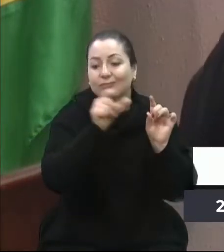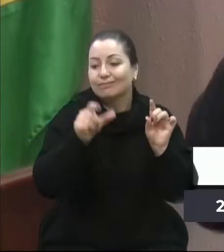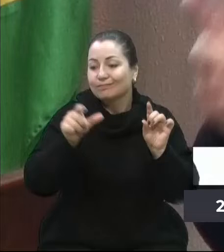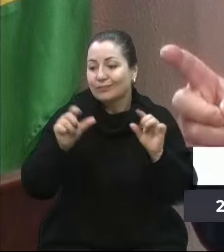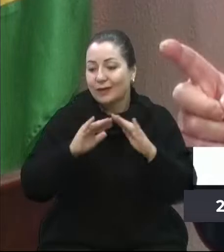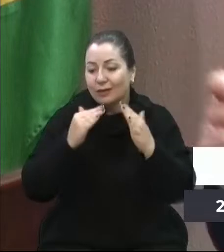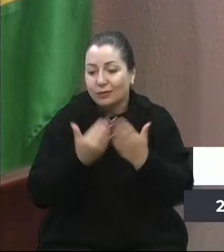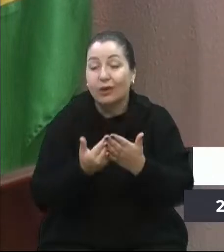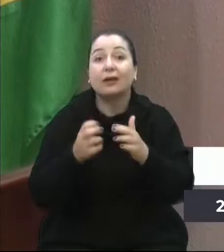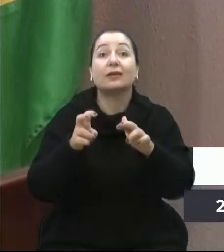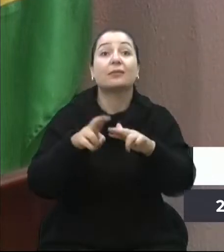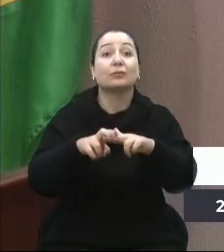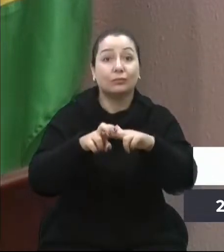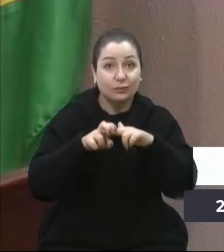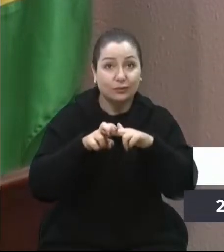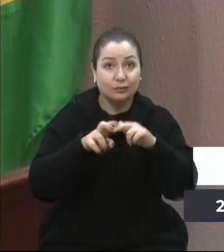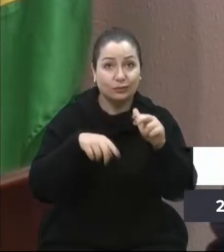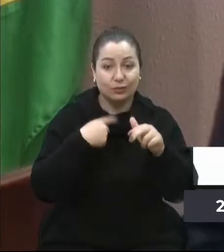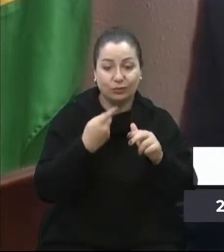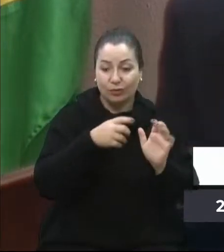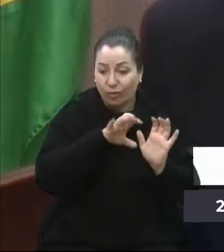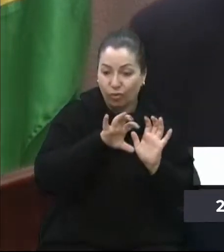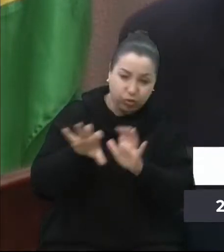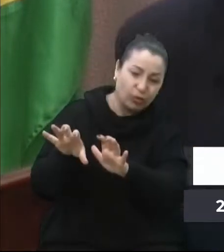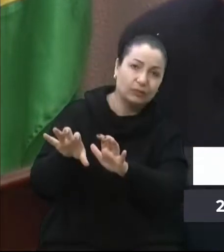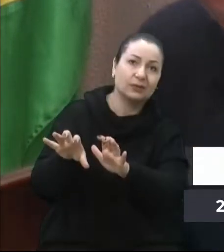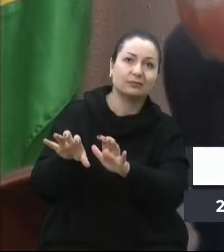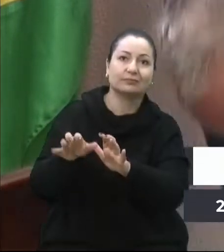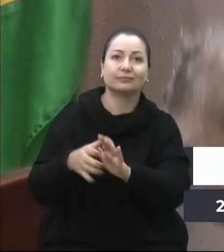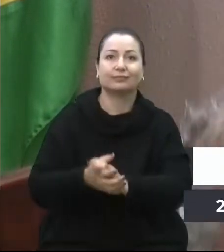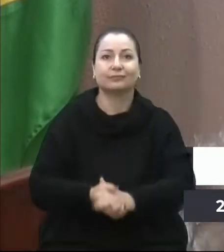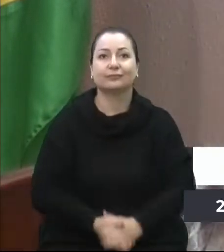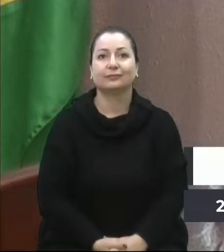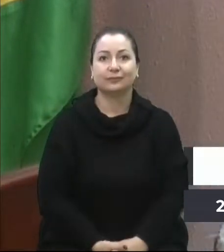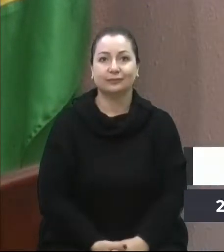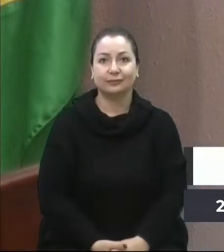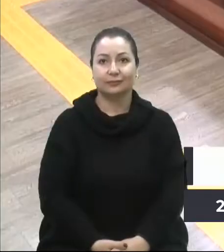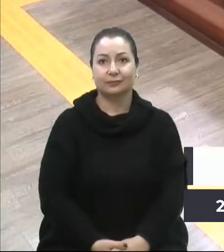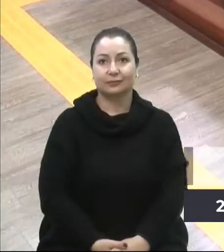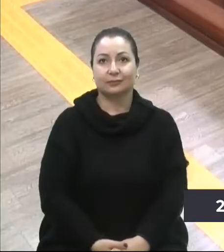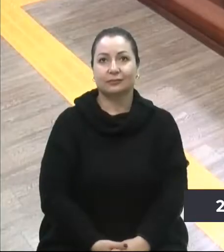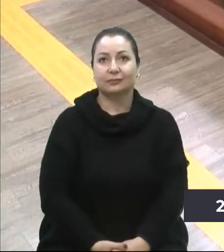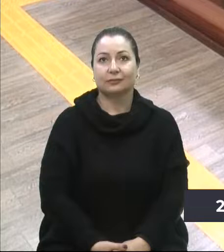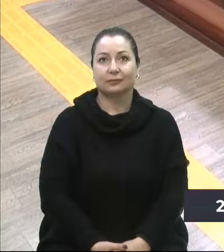votar contra. A bancada do PSB vai votar contra. Obrigado, senhor.